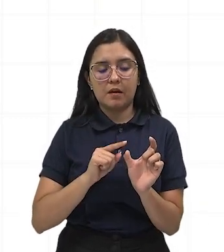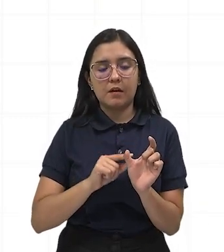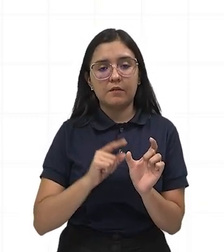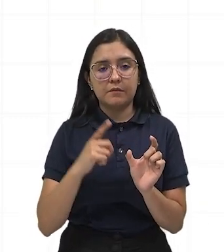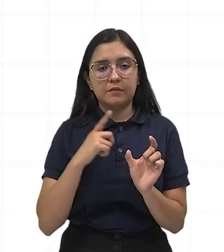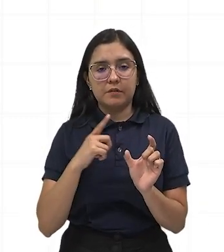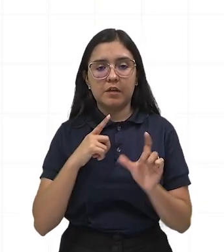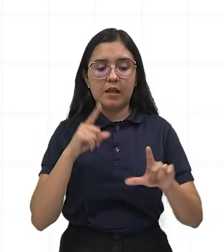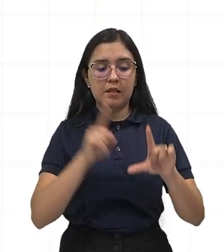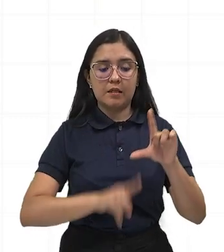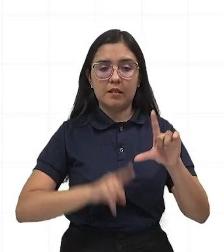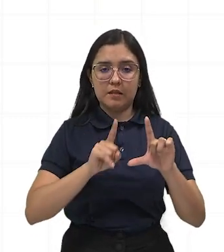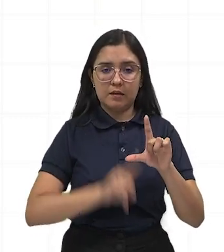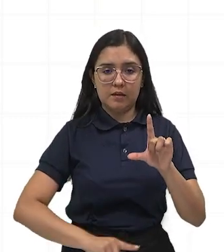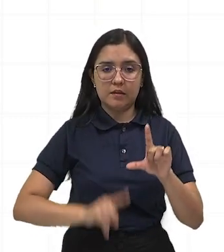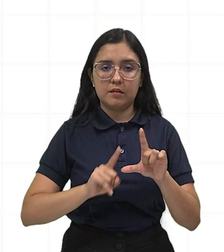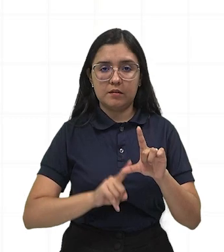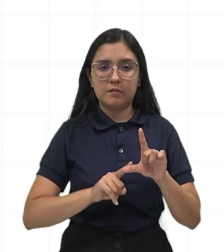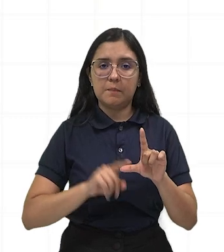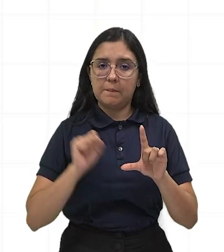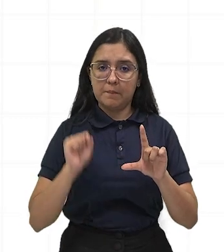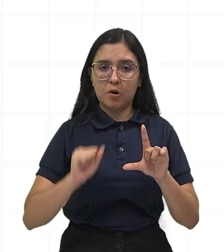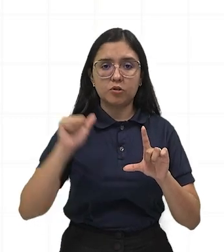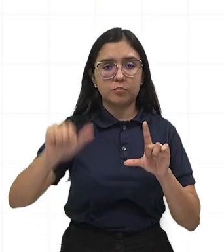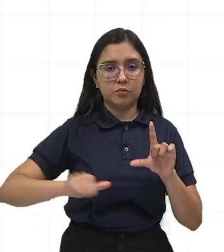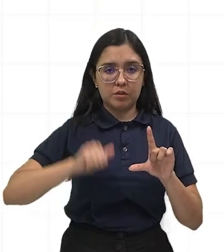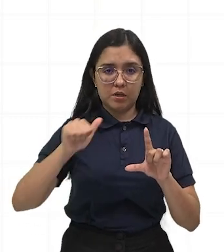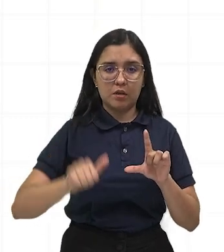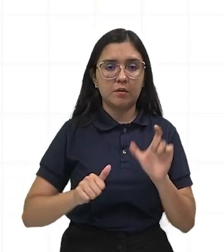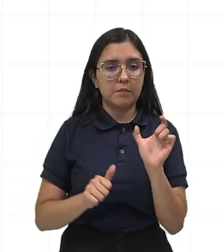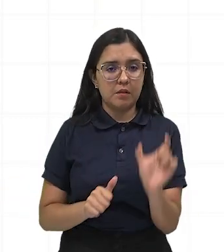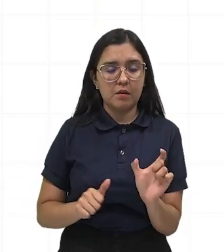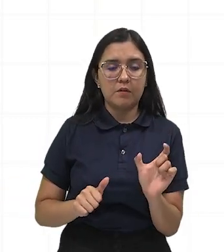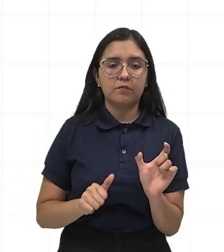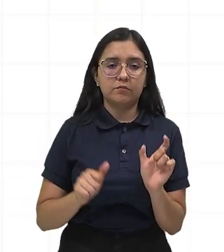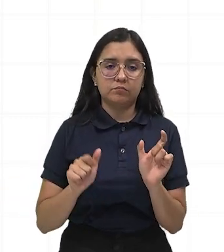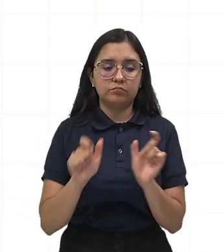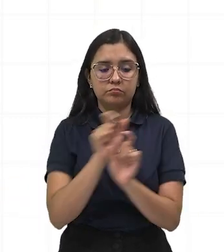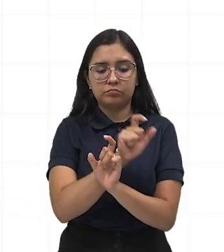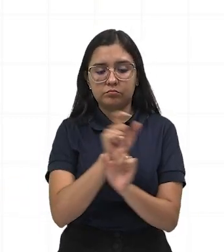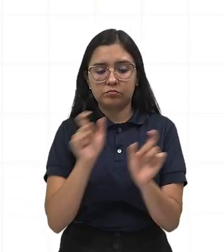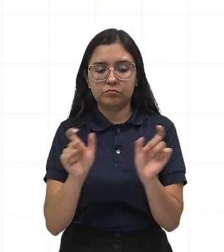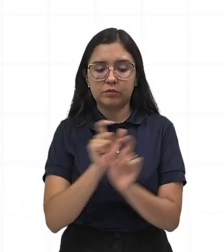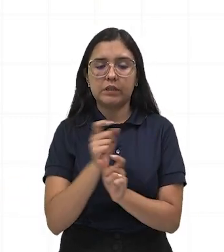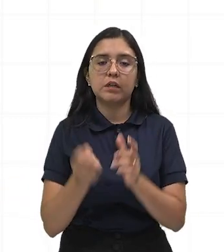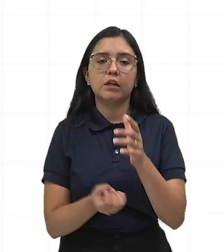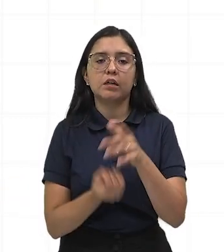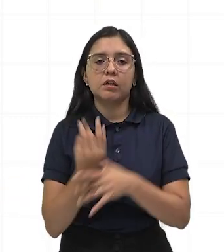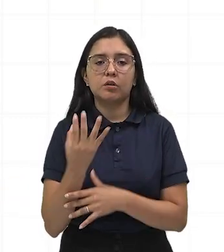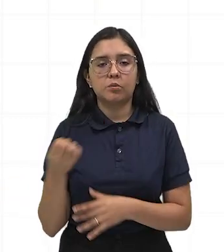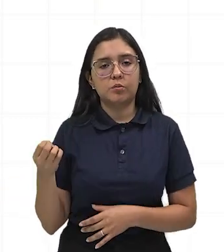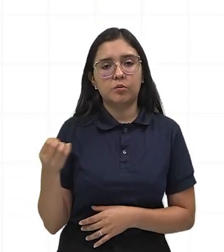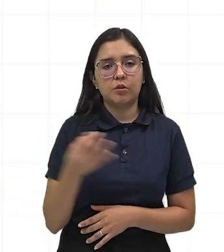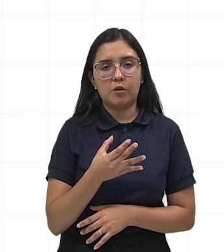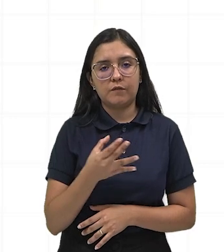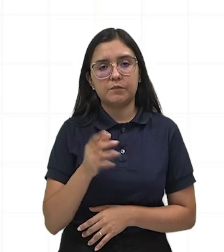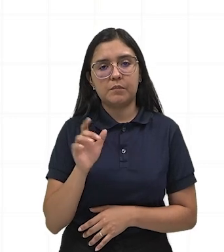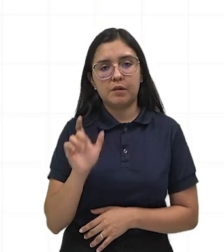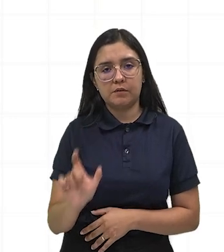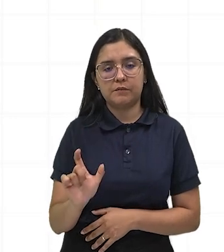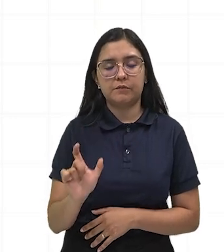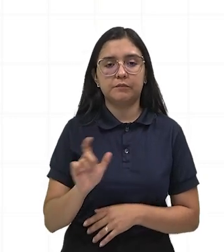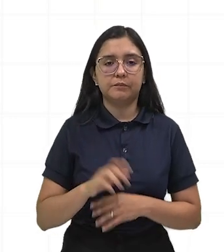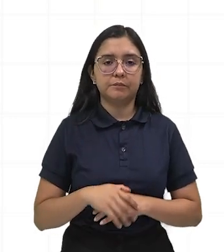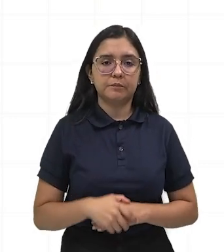a ordem, certo, dessas letras e ir construindo outras palavras